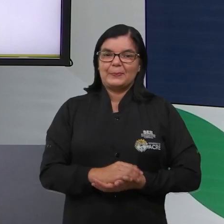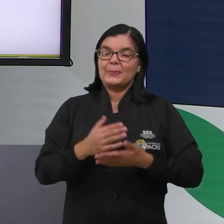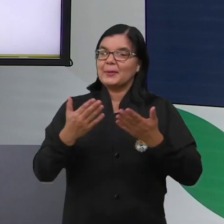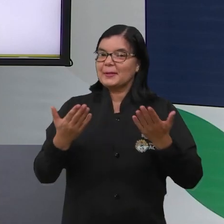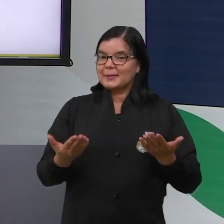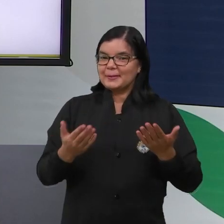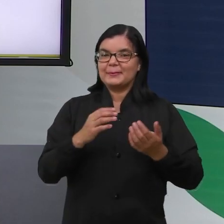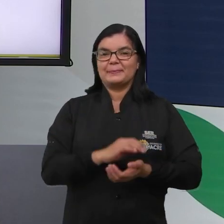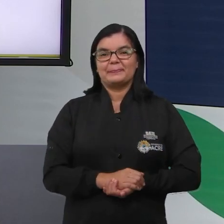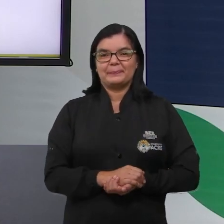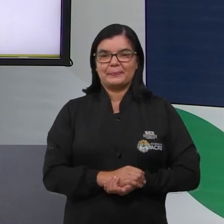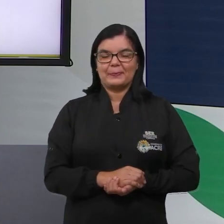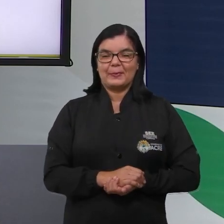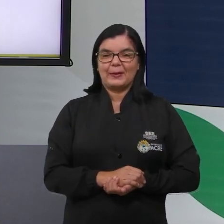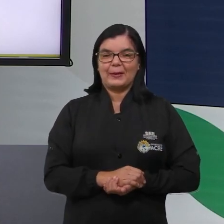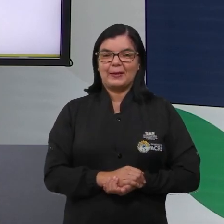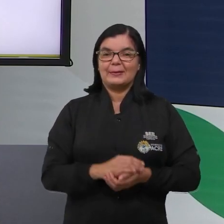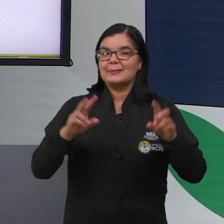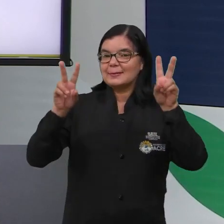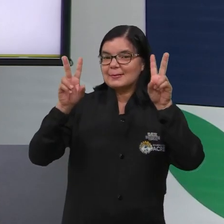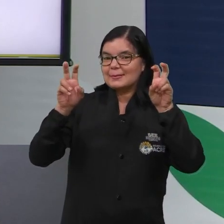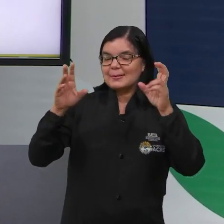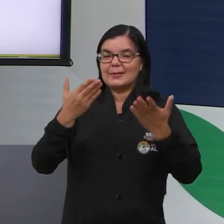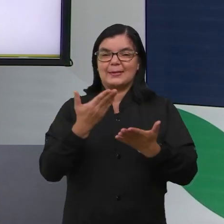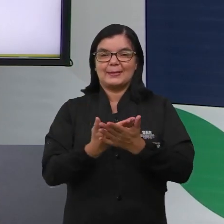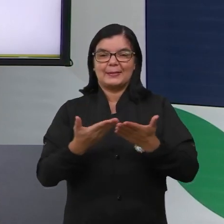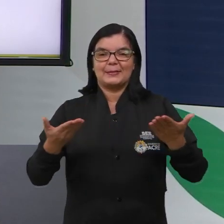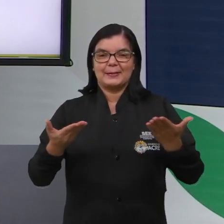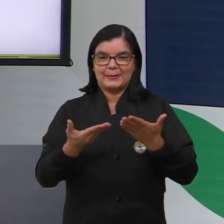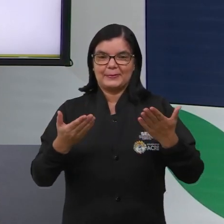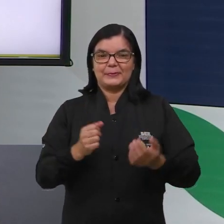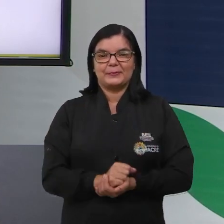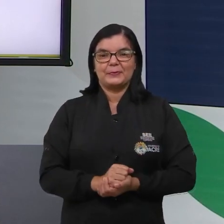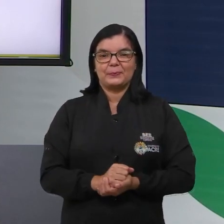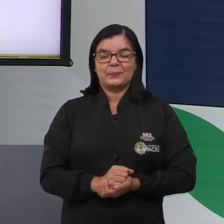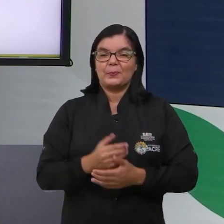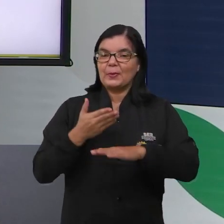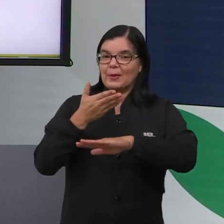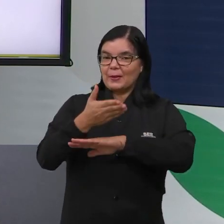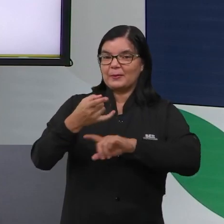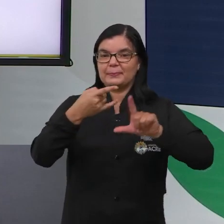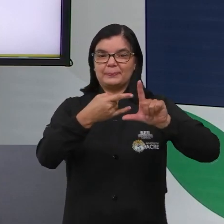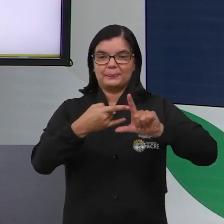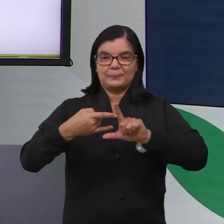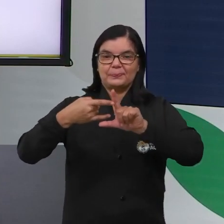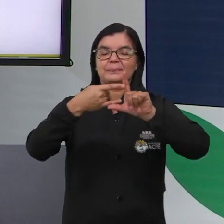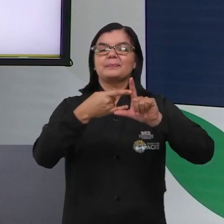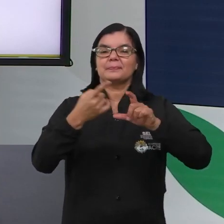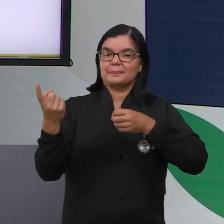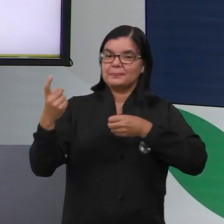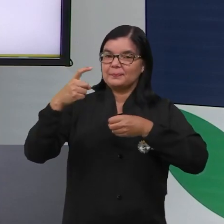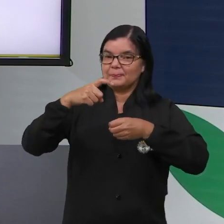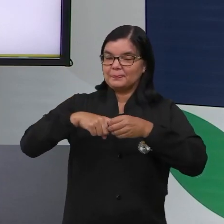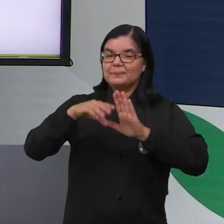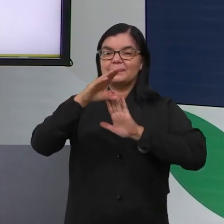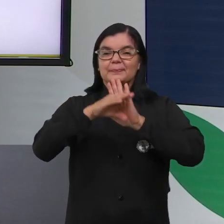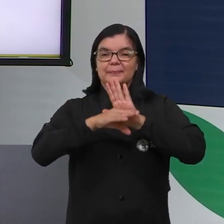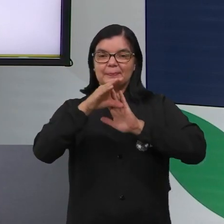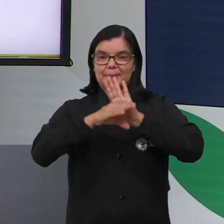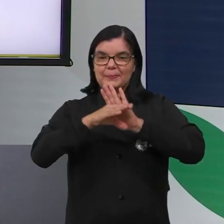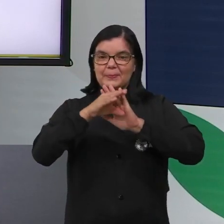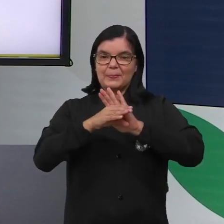Então, pessoal, foi essa a nossa aula de hoje. Visitem a plataforma para a retomada do